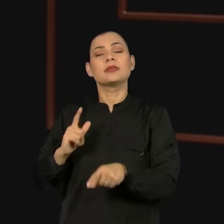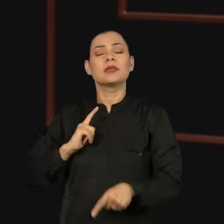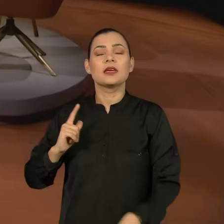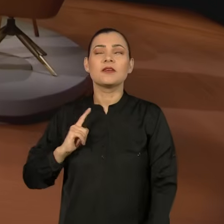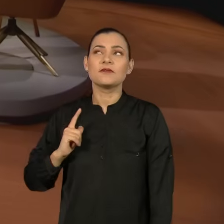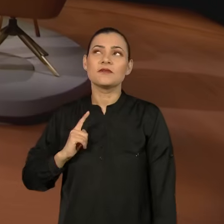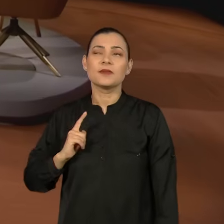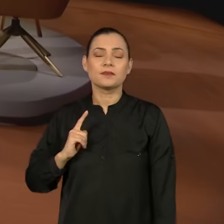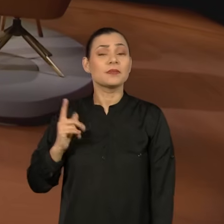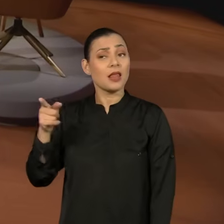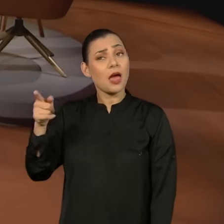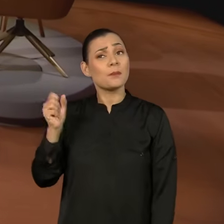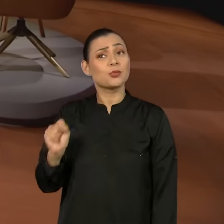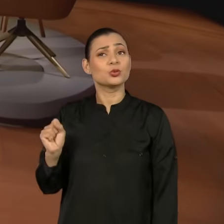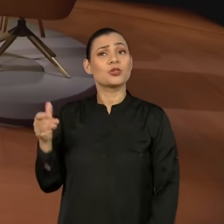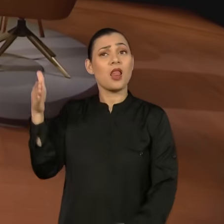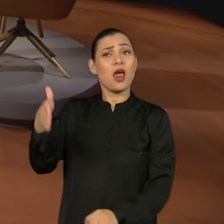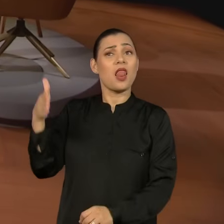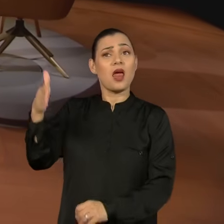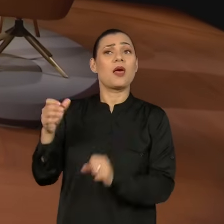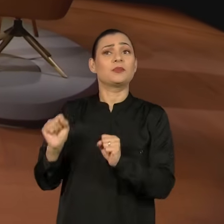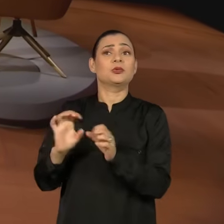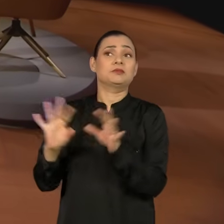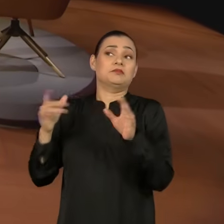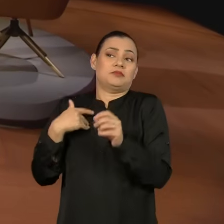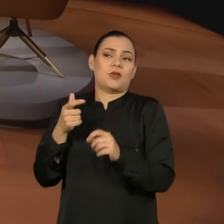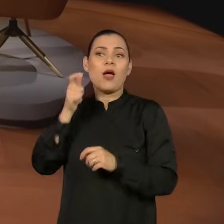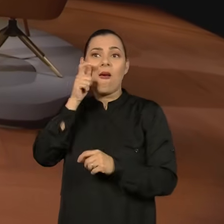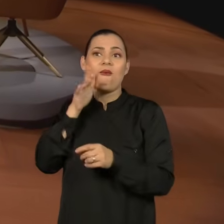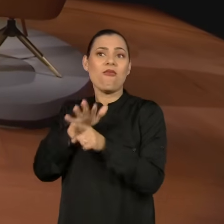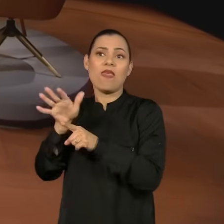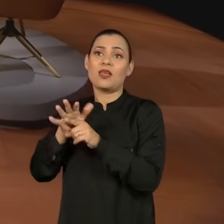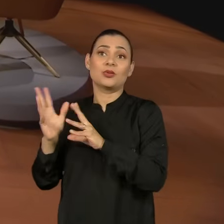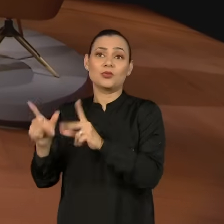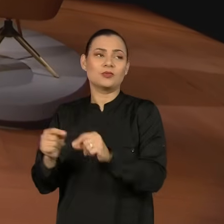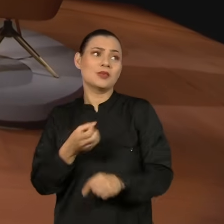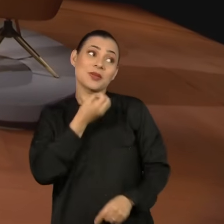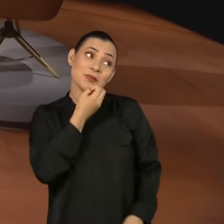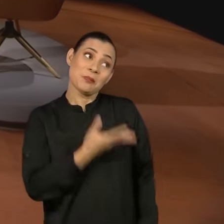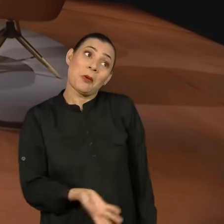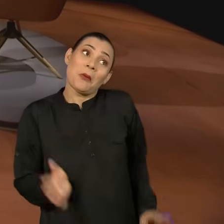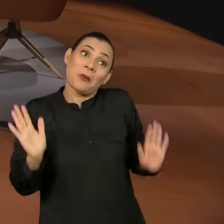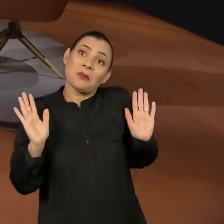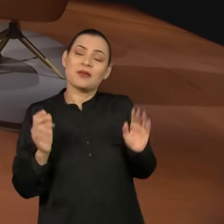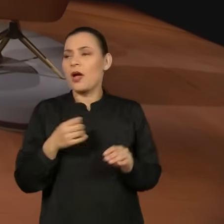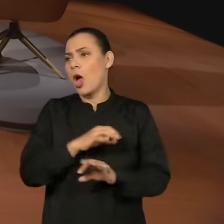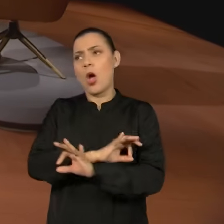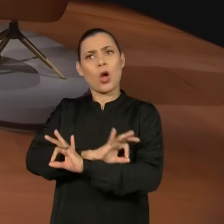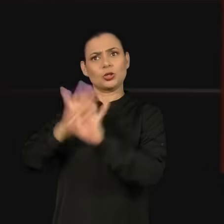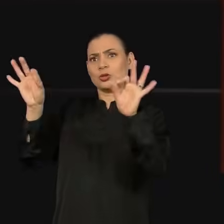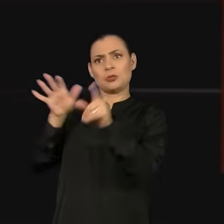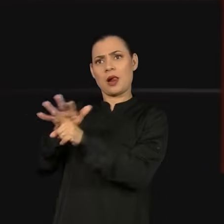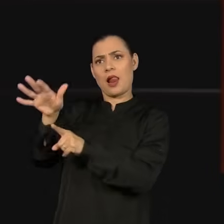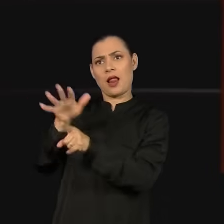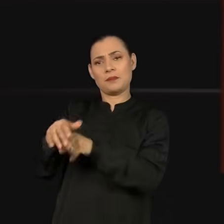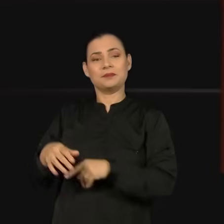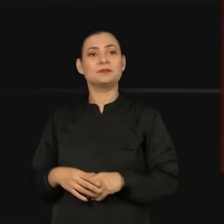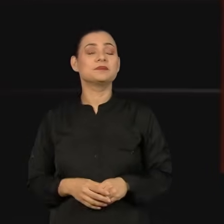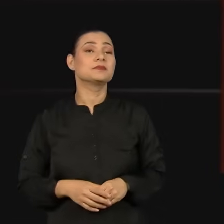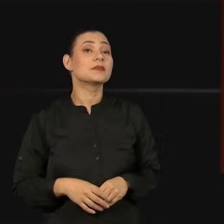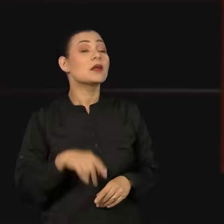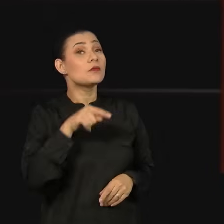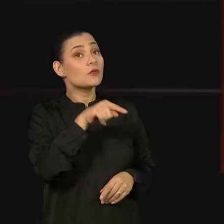Porque lá podia, né? Que bom, né? Não, ótimo. Agora, você disse que o